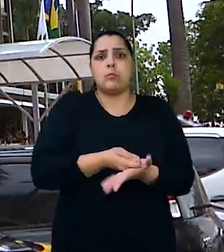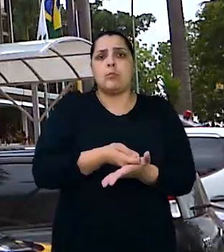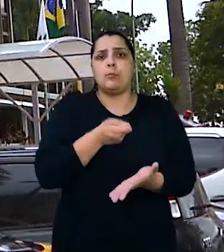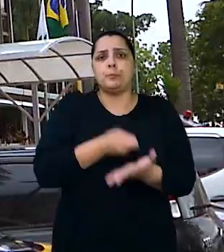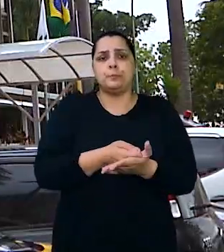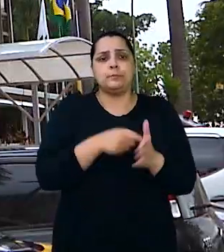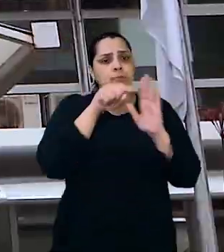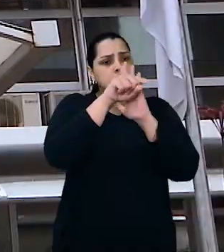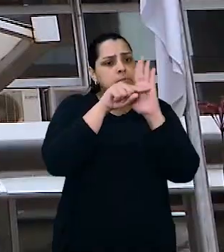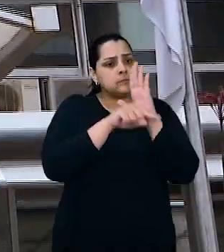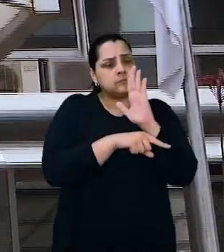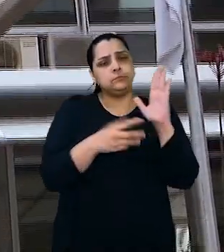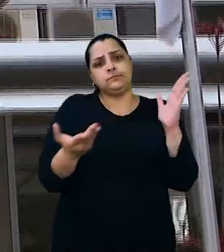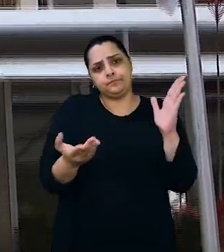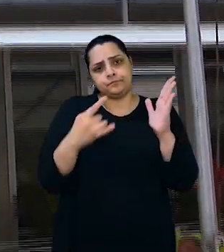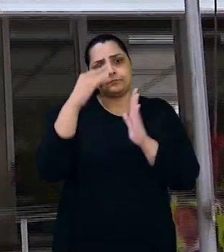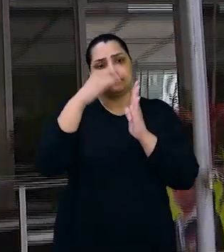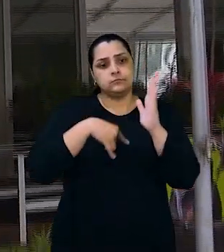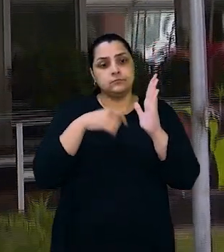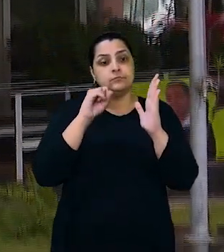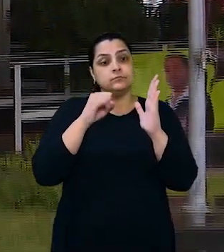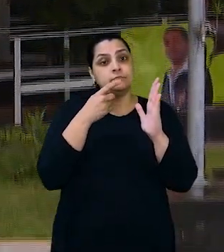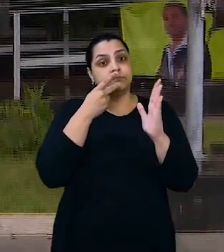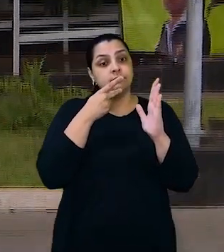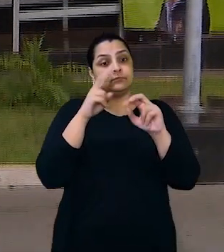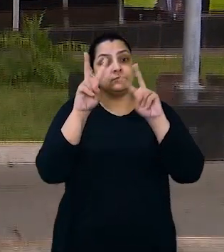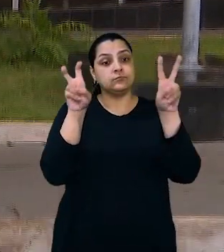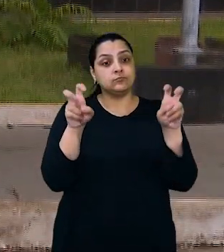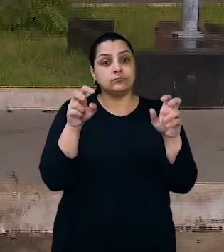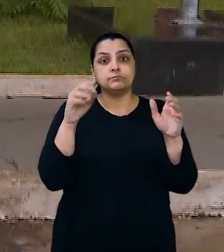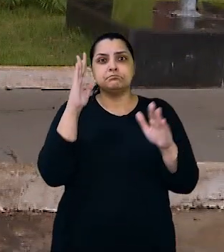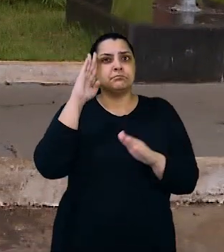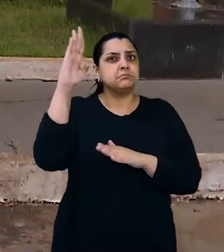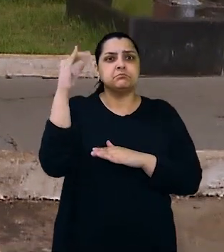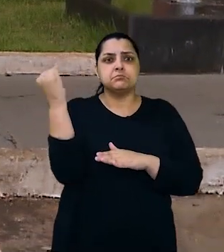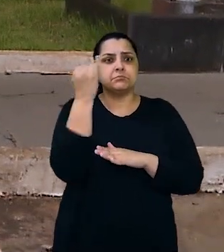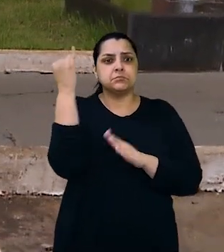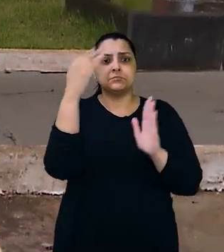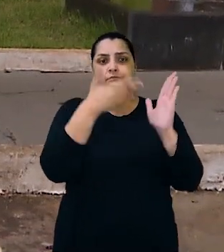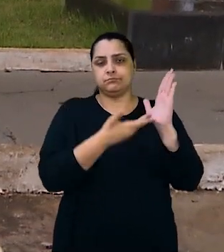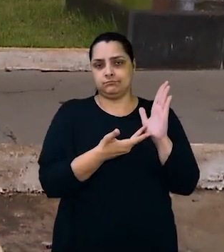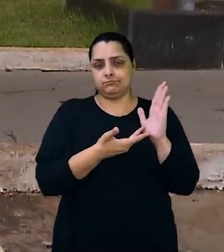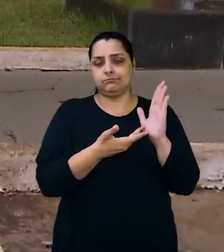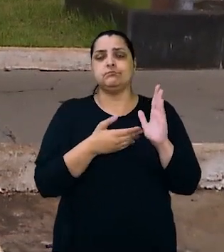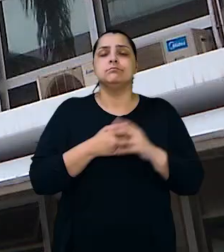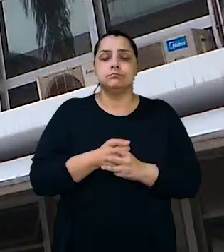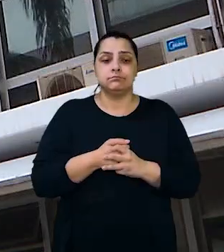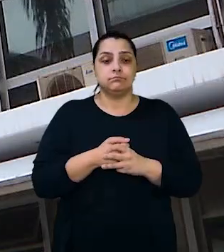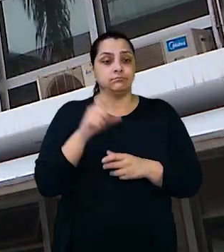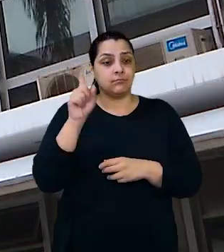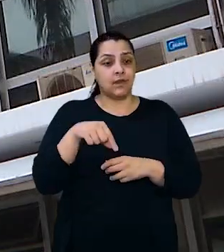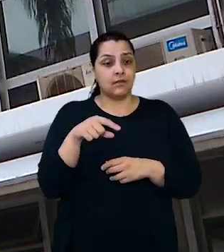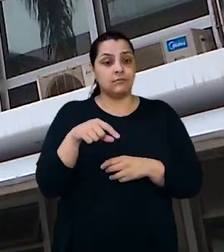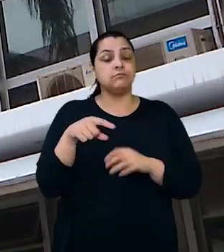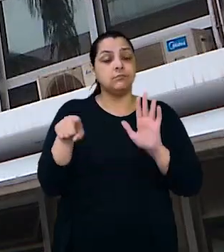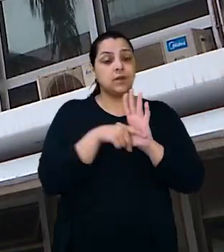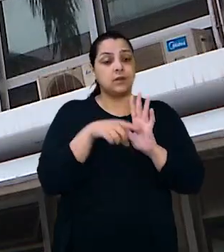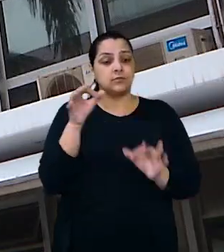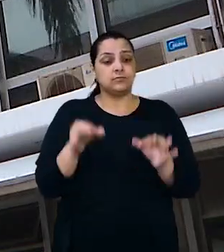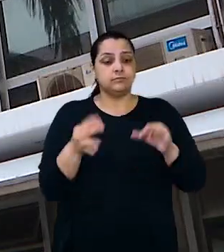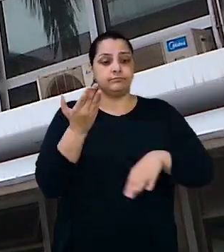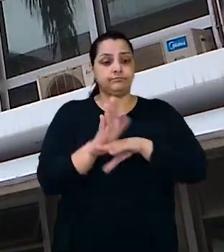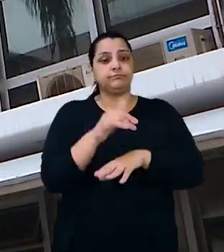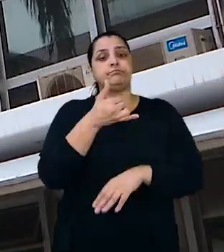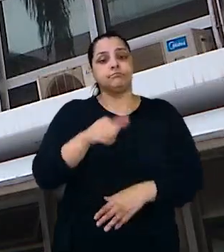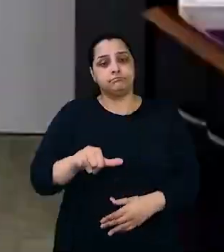legal de analisar e se manifestar sobre um ponto crucial do processo, e isso caracteriza a negativa de